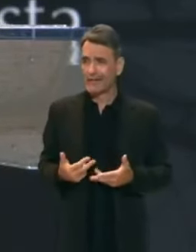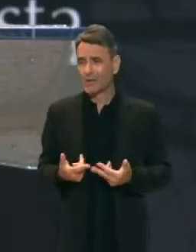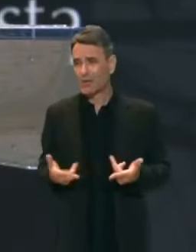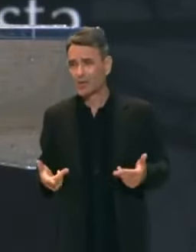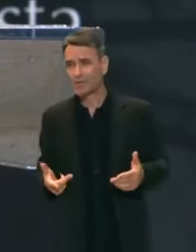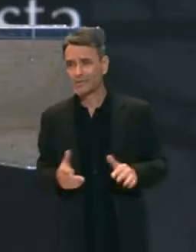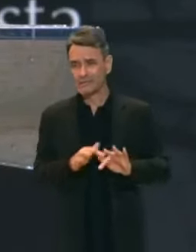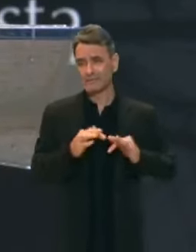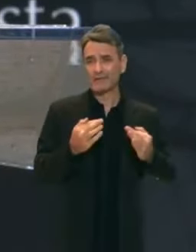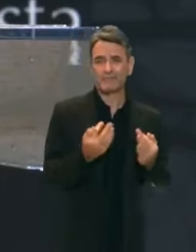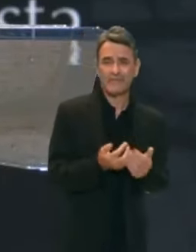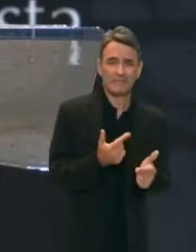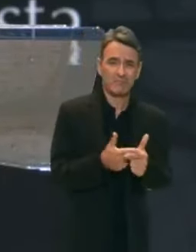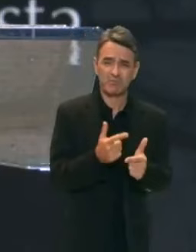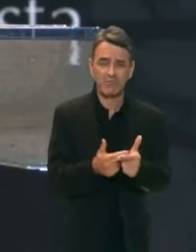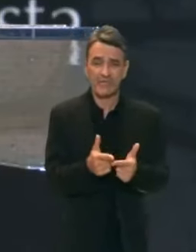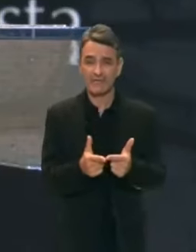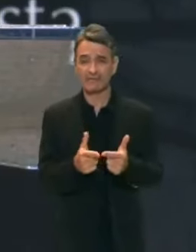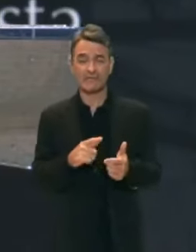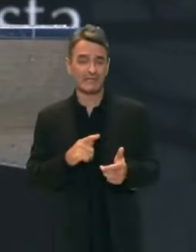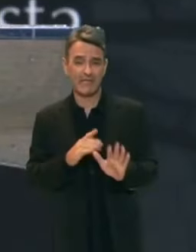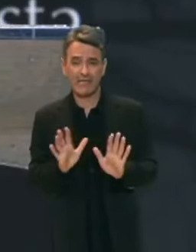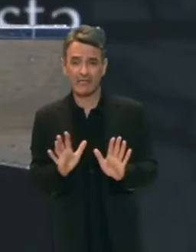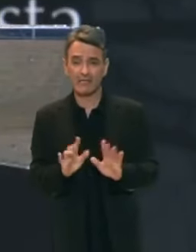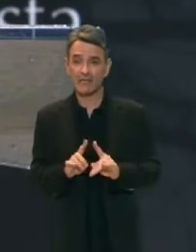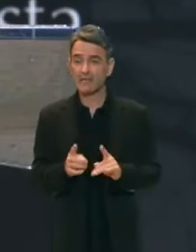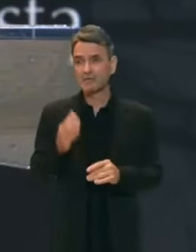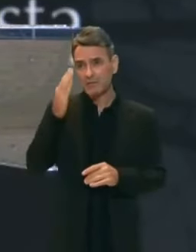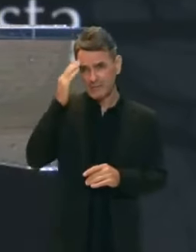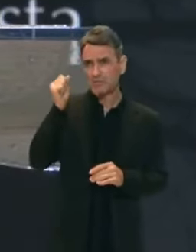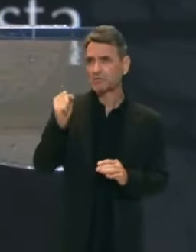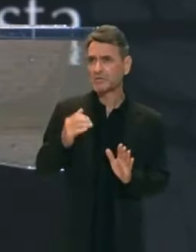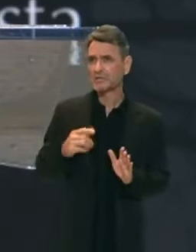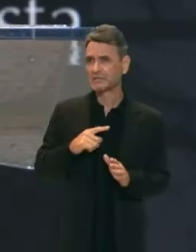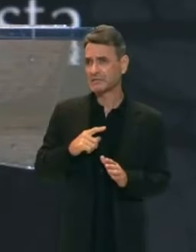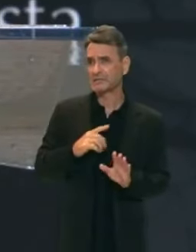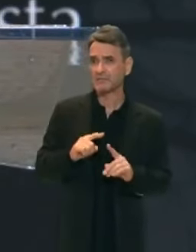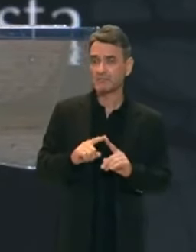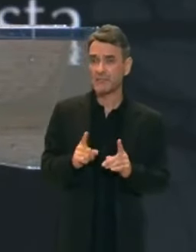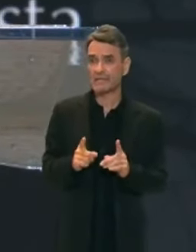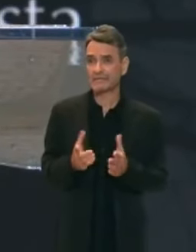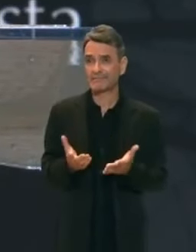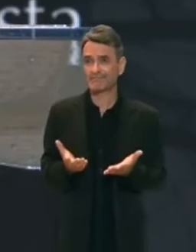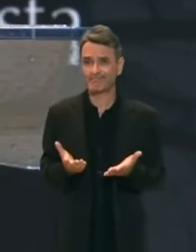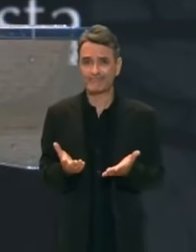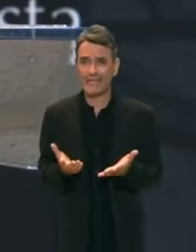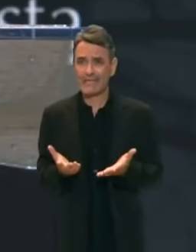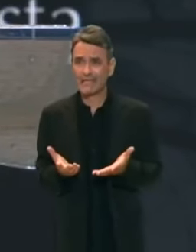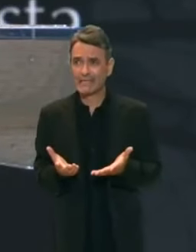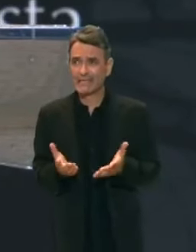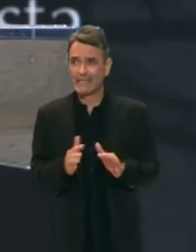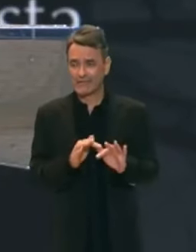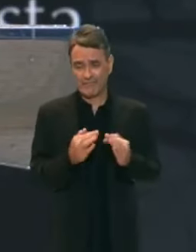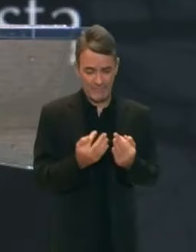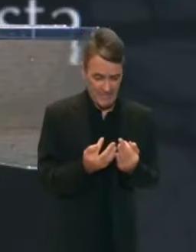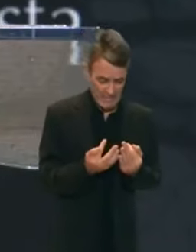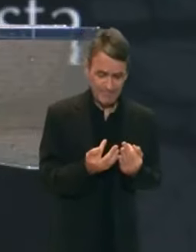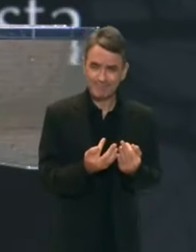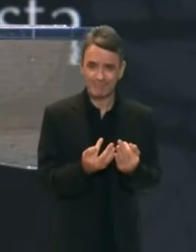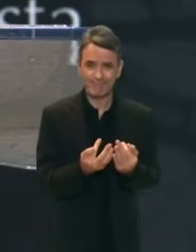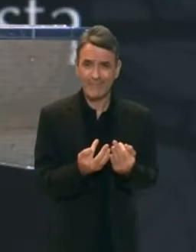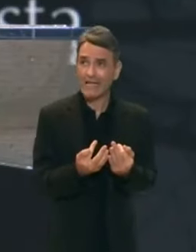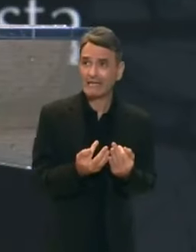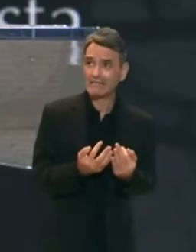pois toda a sabedoria que alguém pode ter para viver um lar como se fosse um pedacinho do céu, só